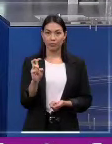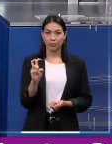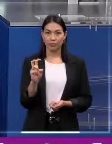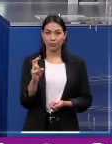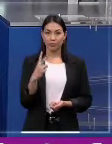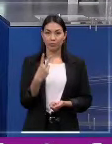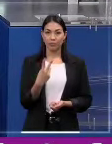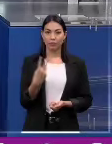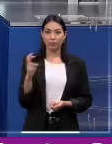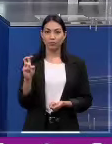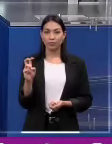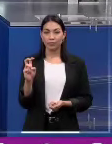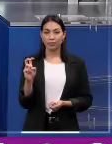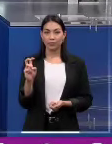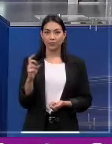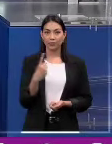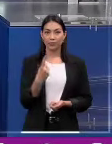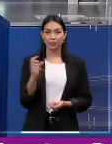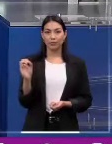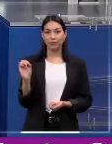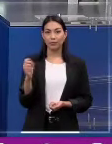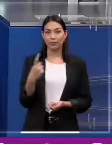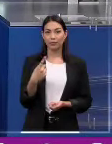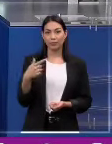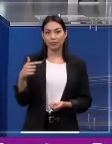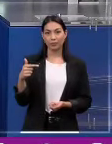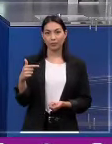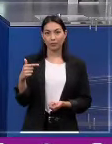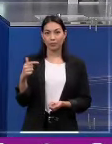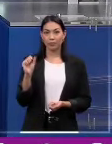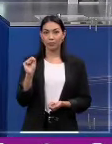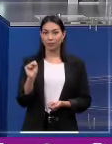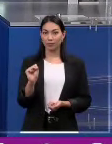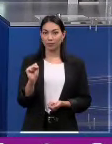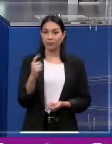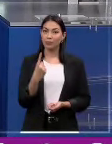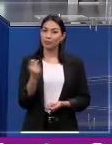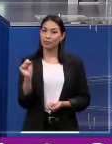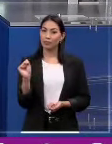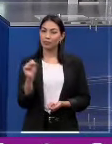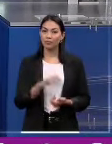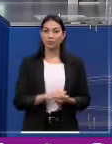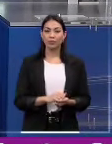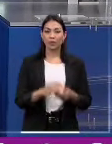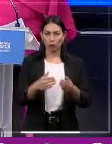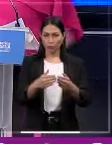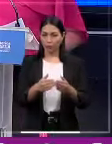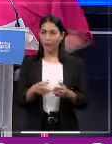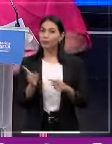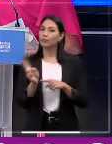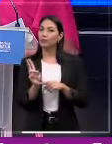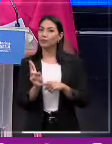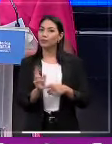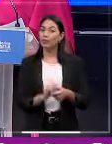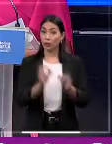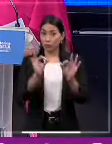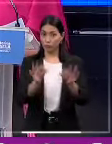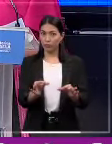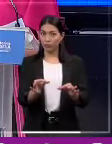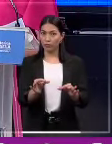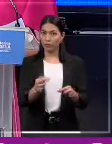5, 25, 10, 17, 8 e 18. Por favor, senhores auditores, os